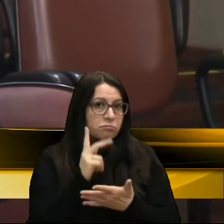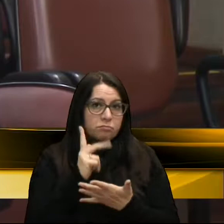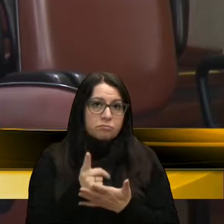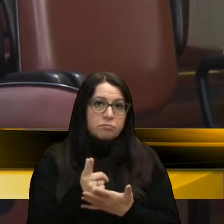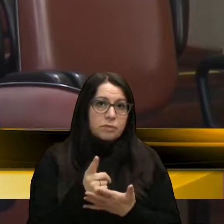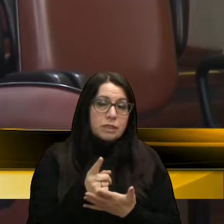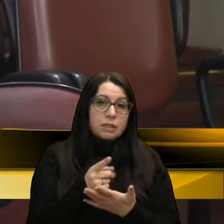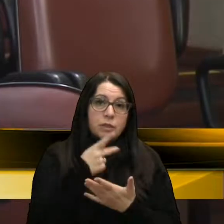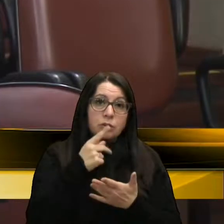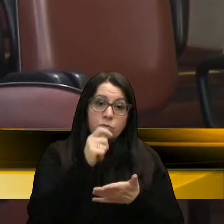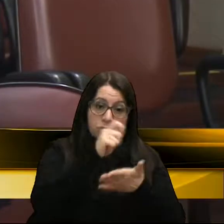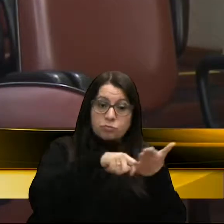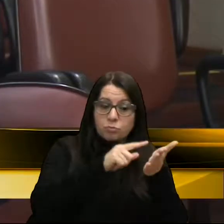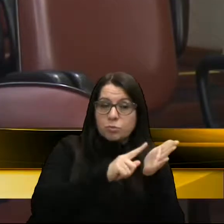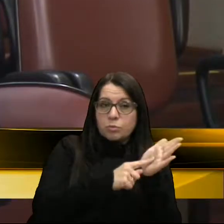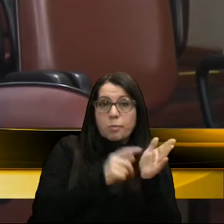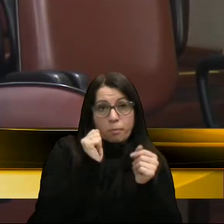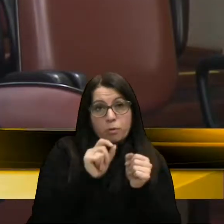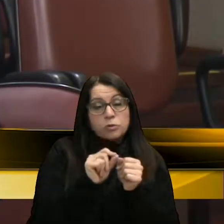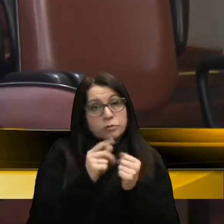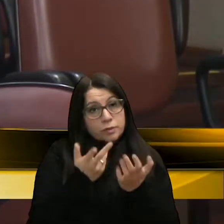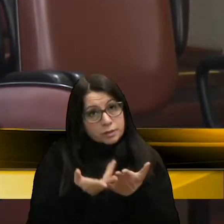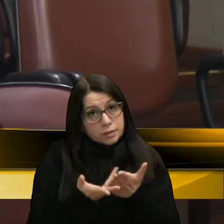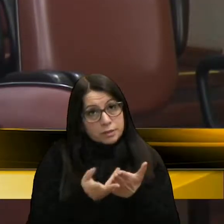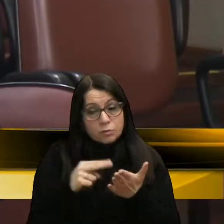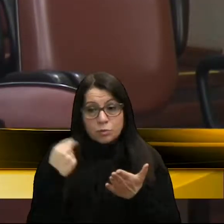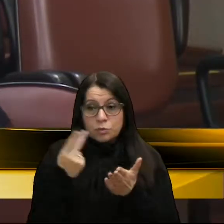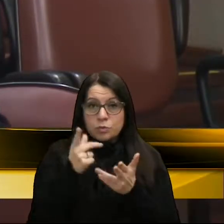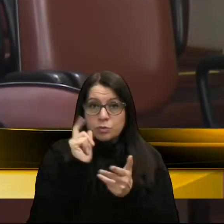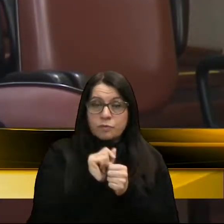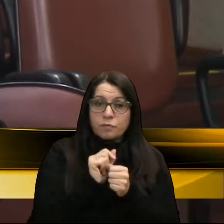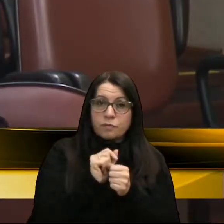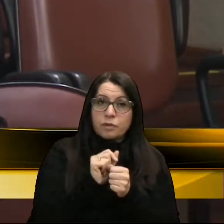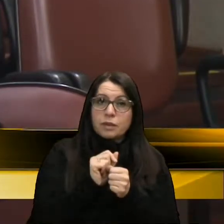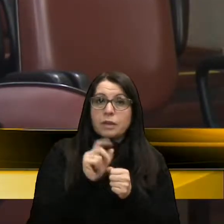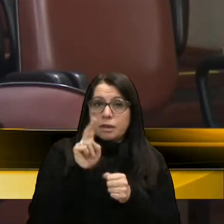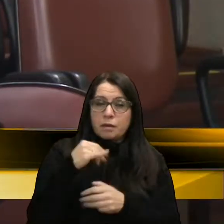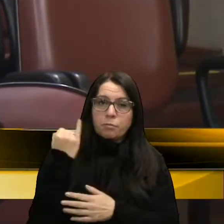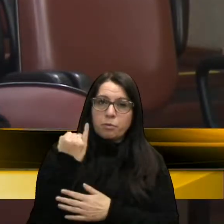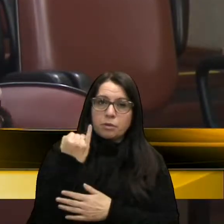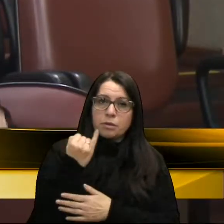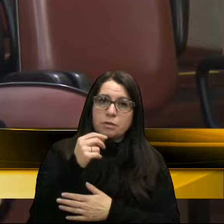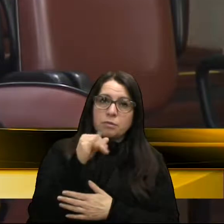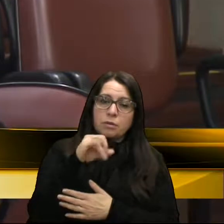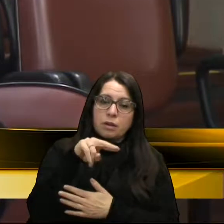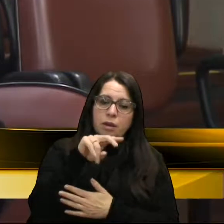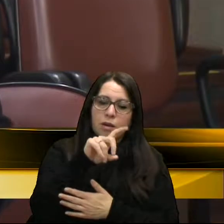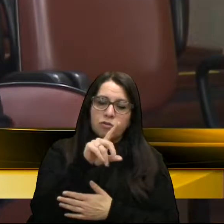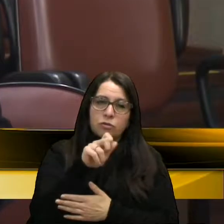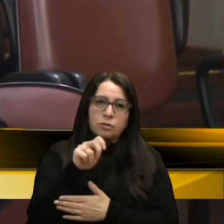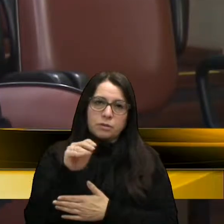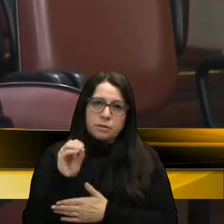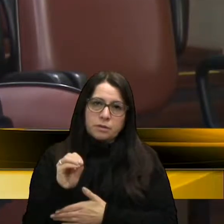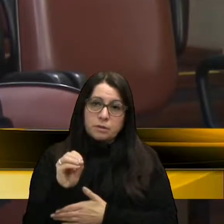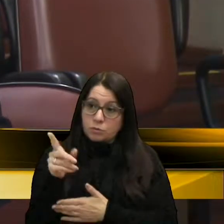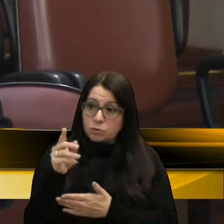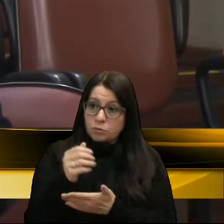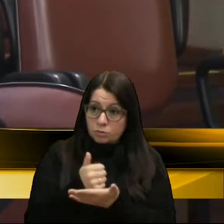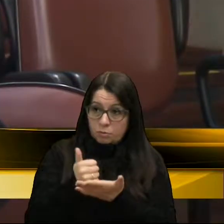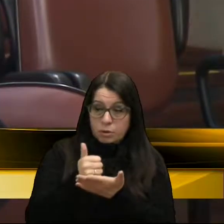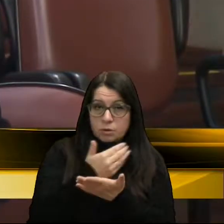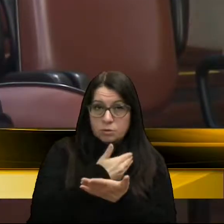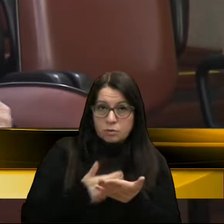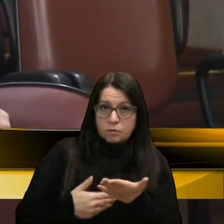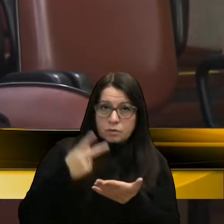então eu indiquei, eu acho que a gente pode fazer o que nós consideramos válido por indicação, e sendo da base do governo,